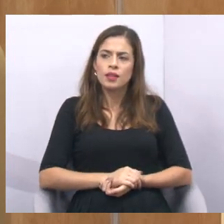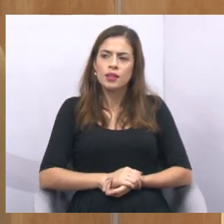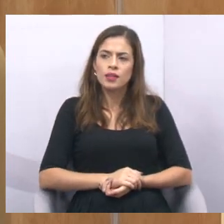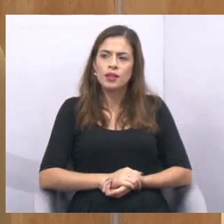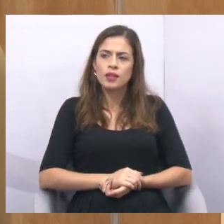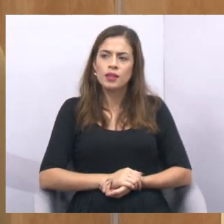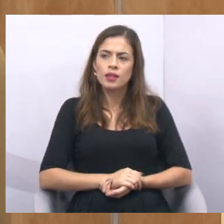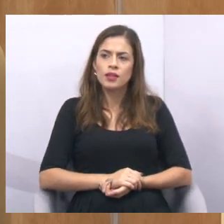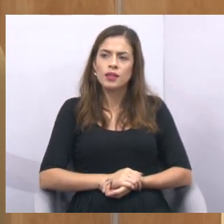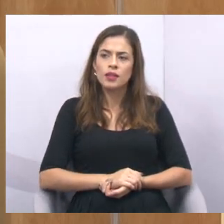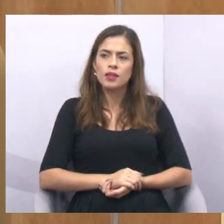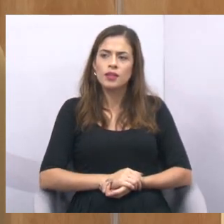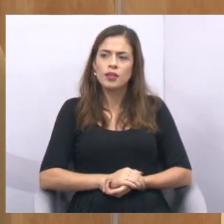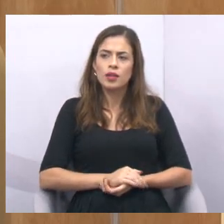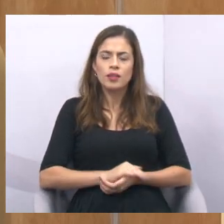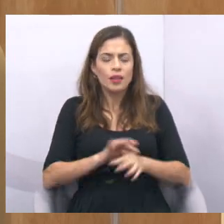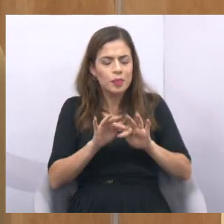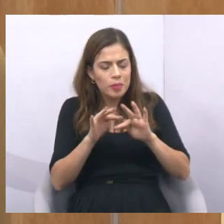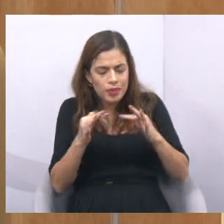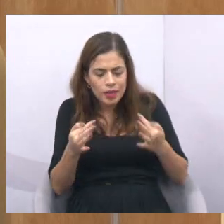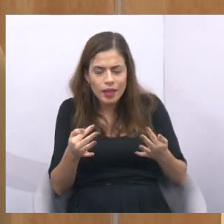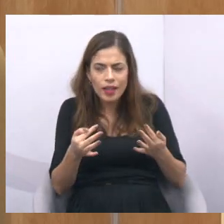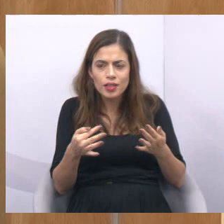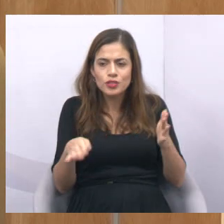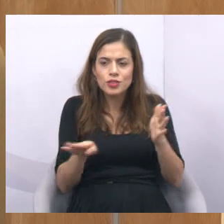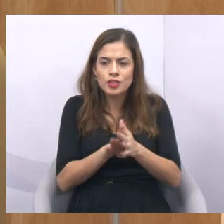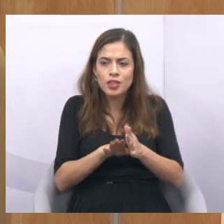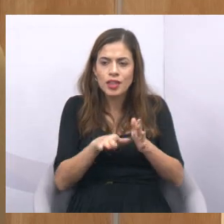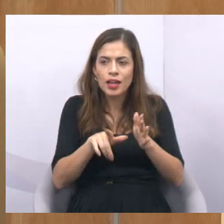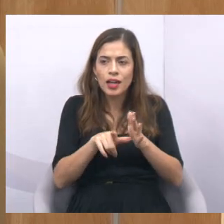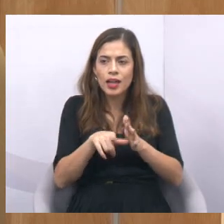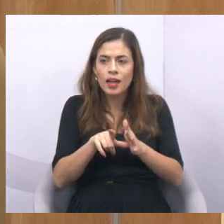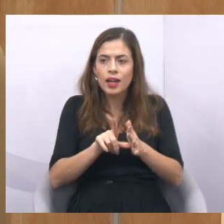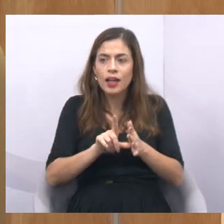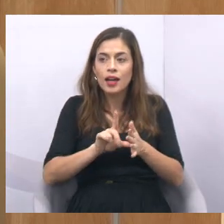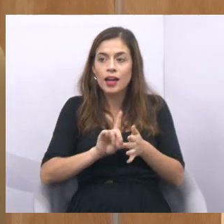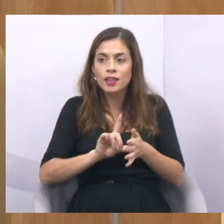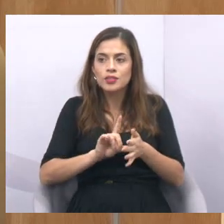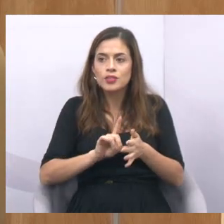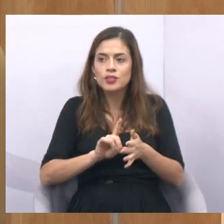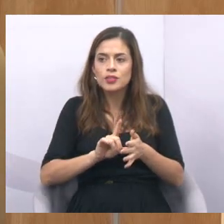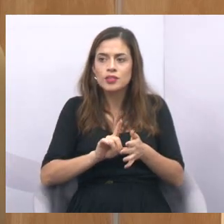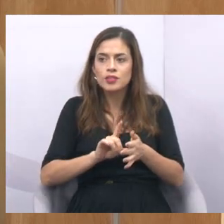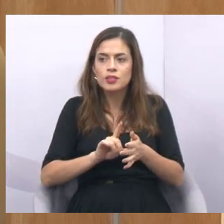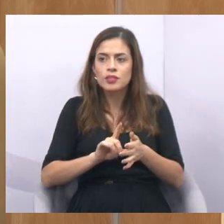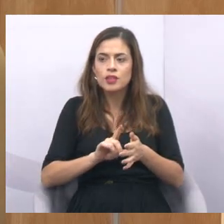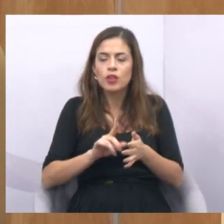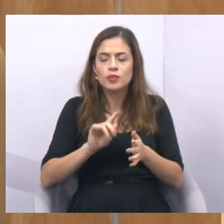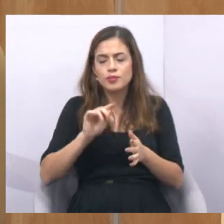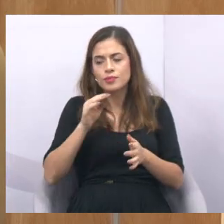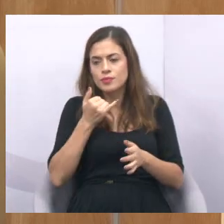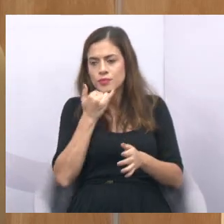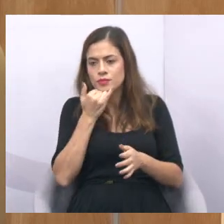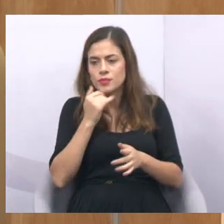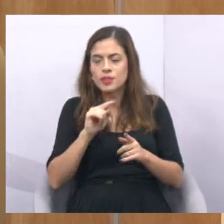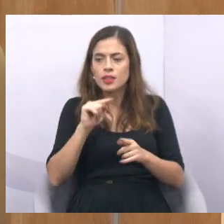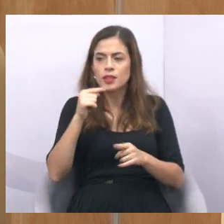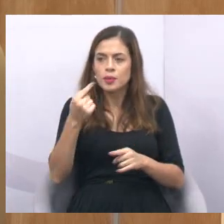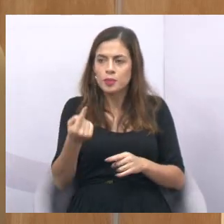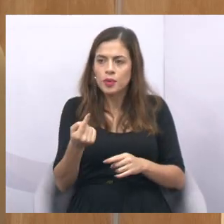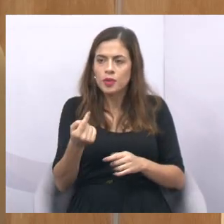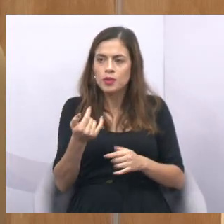Eu tinha a humildade de chegar antes do jogo, ou, aliás, depois do jogo, perguntar o que você achou do meu